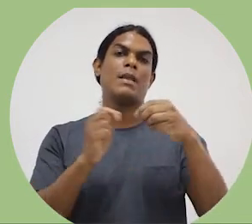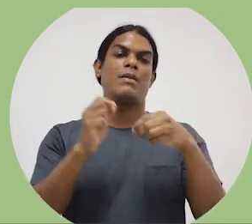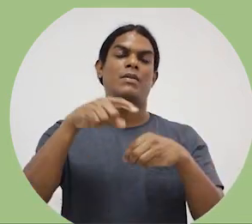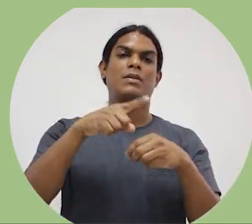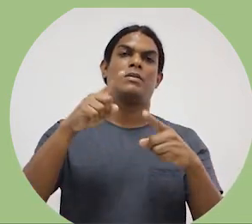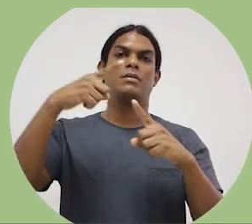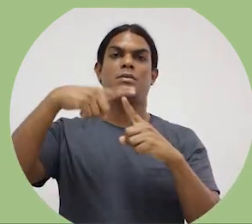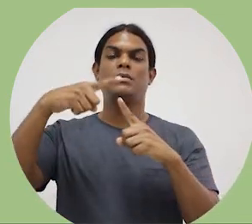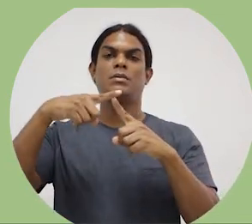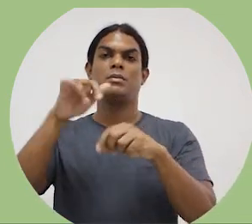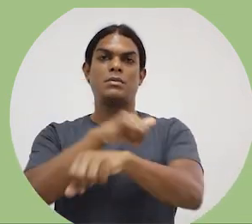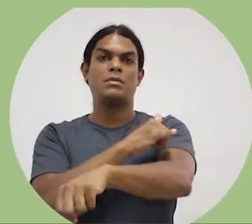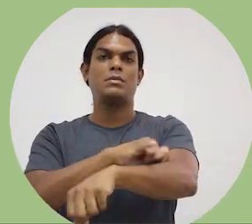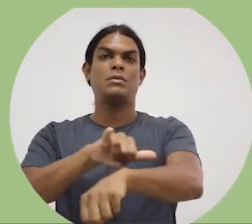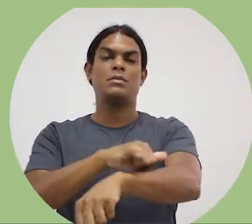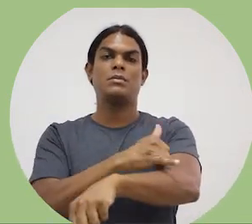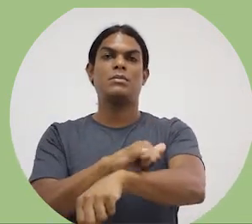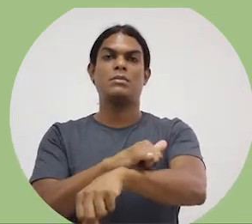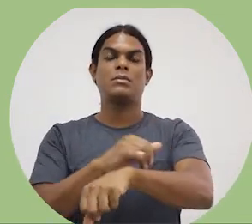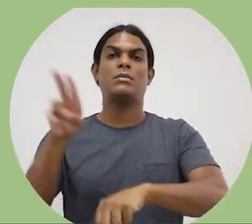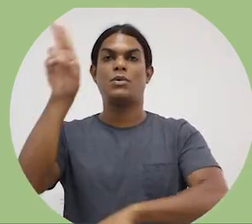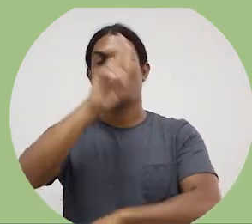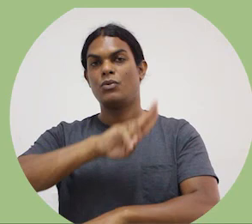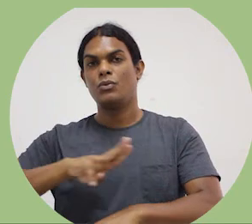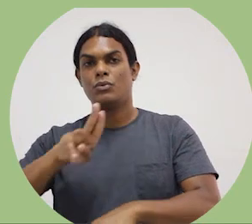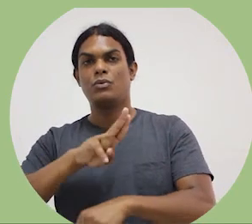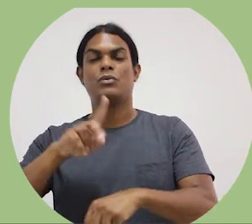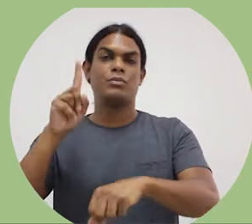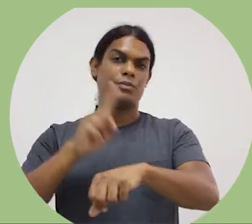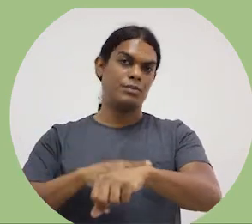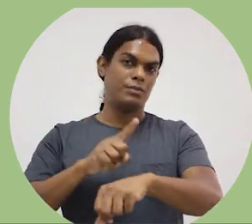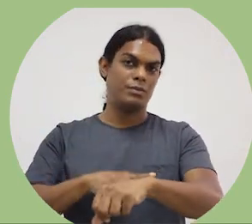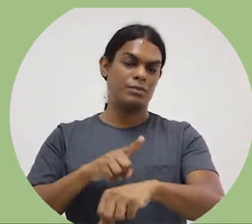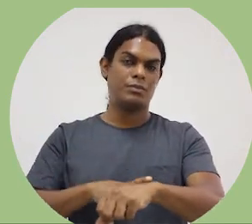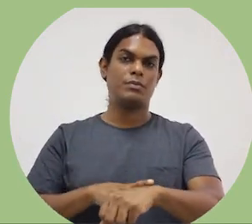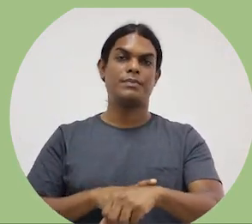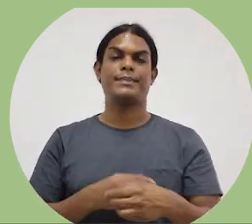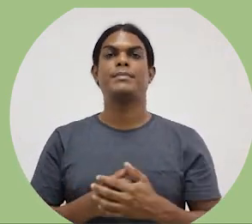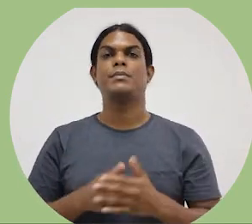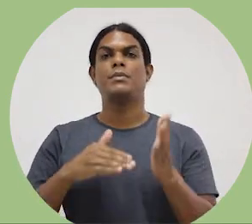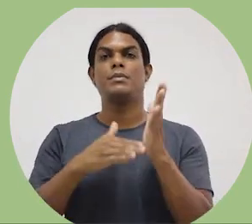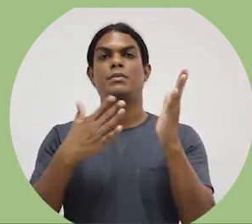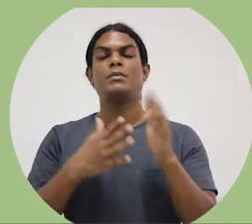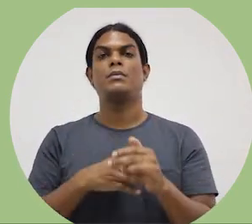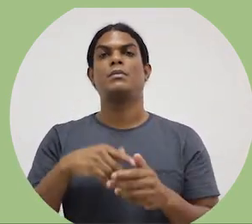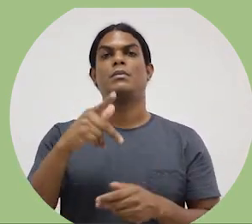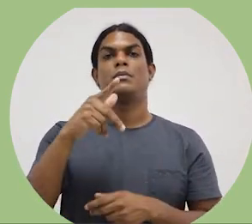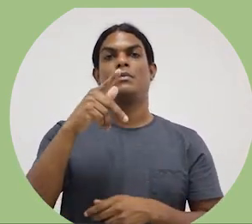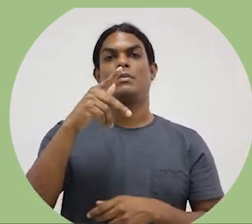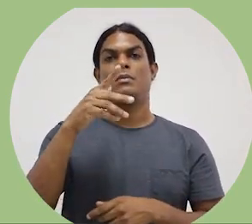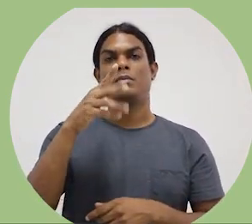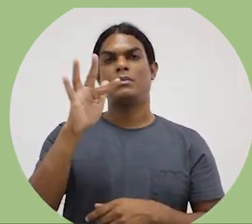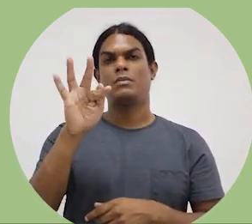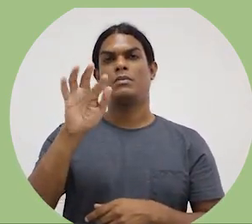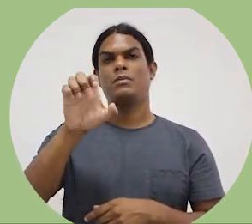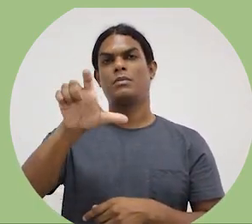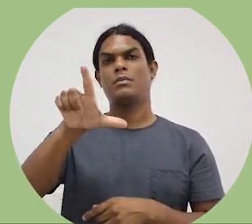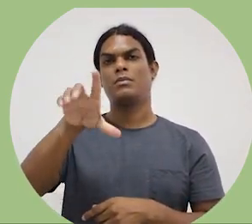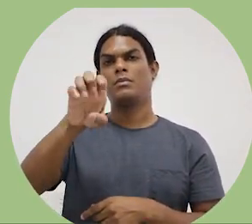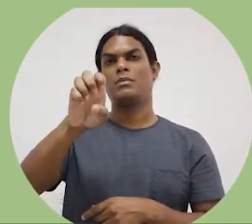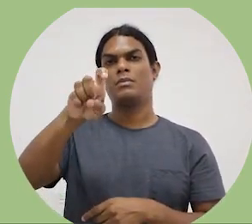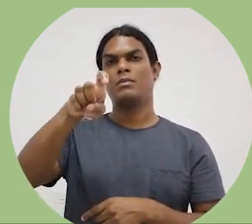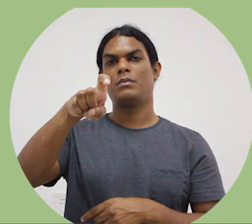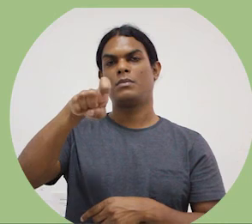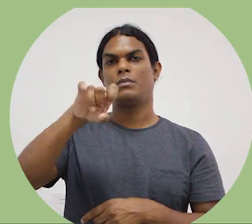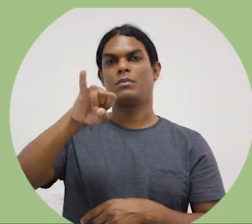o atendimento é uma empresa que tem como prioridade competitiva o tempo. E por último, temos a flexibilidade,